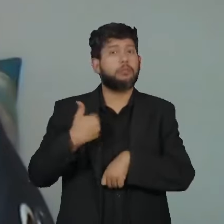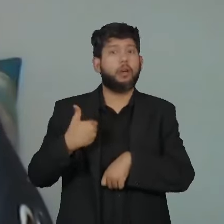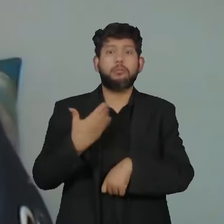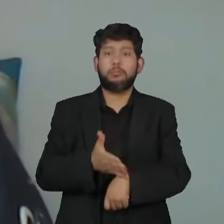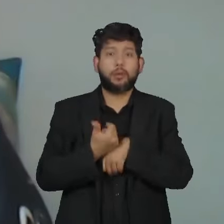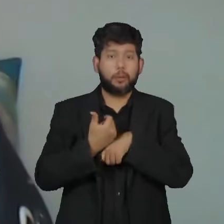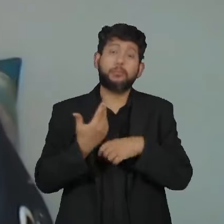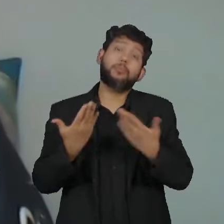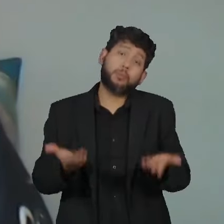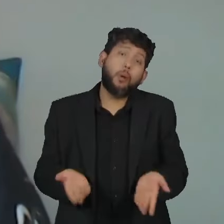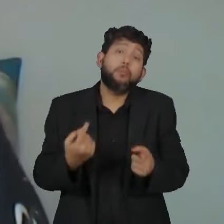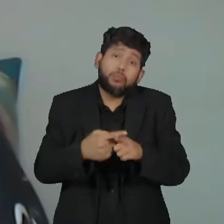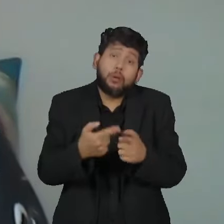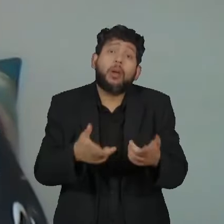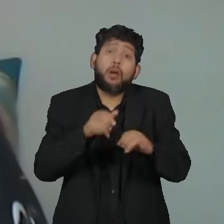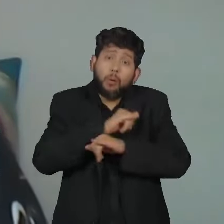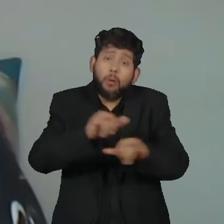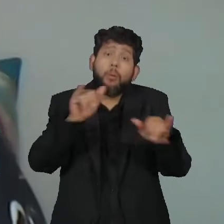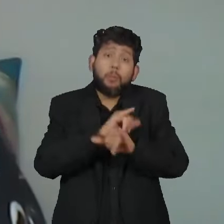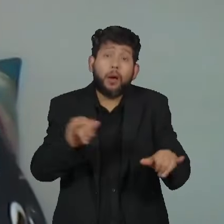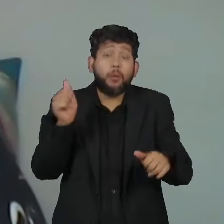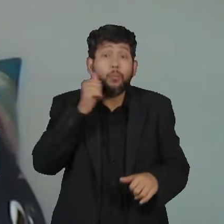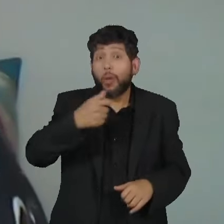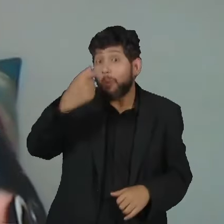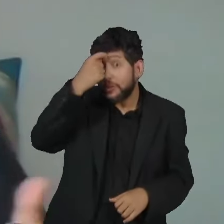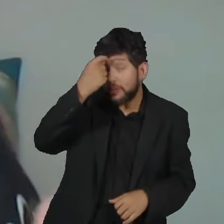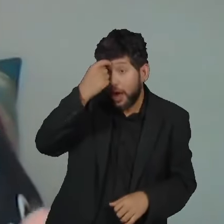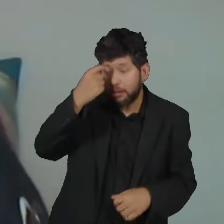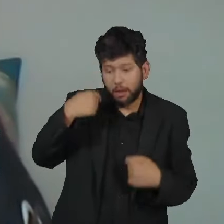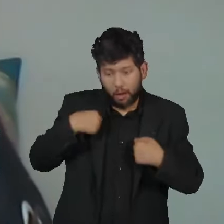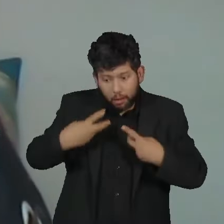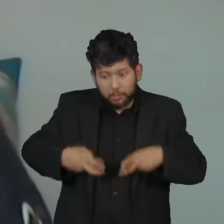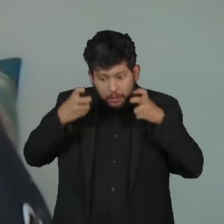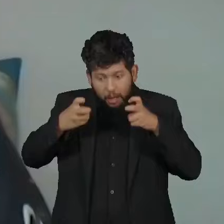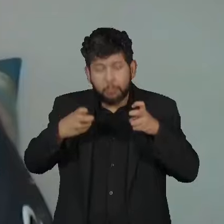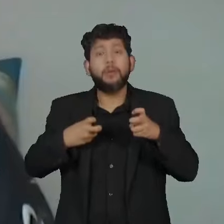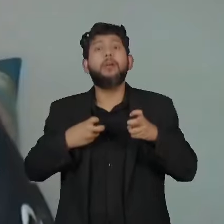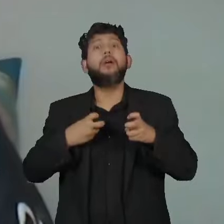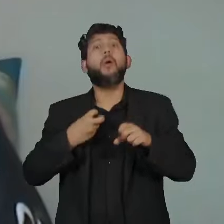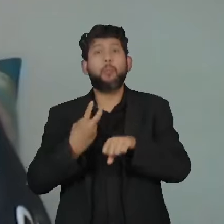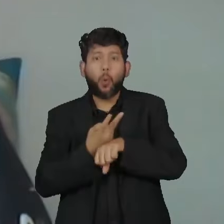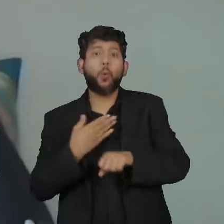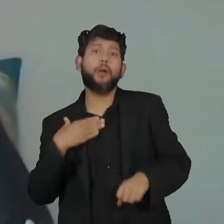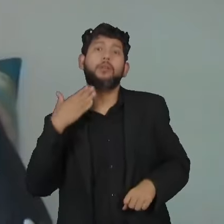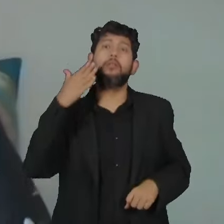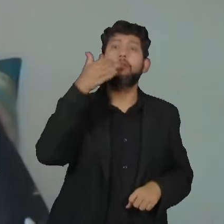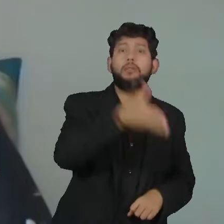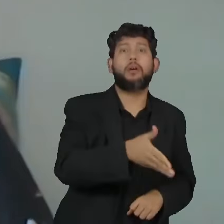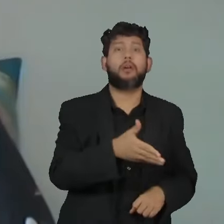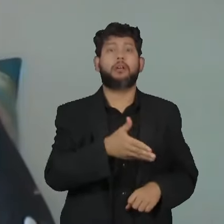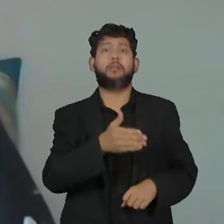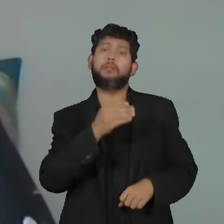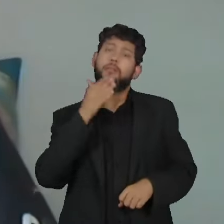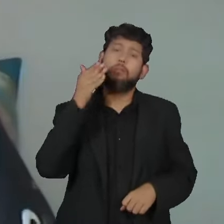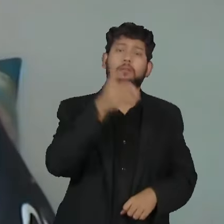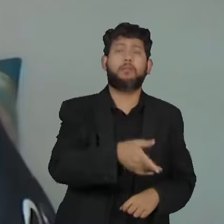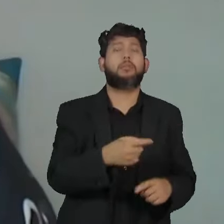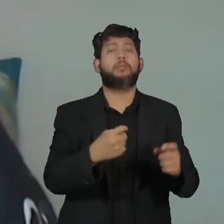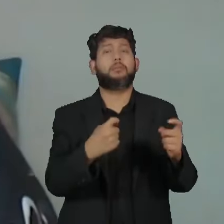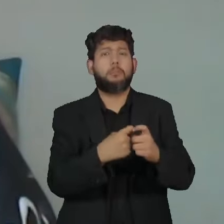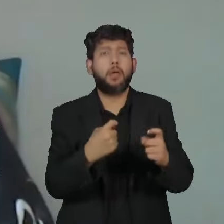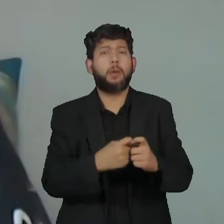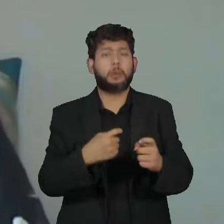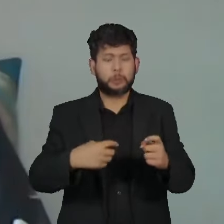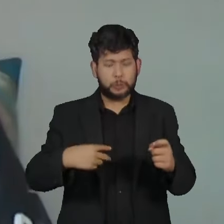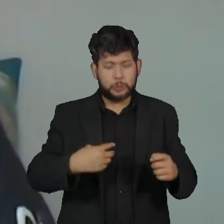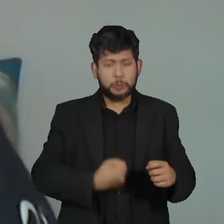as campanhas de conscientização, as mulheres estão cada vez mais atentas e indo buscar ajuda, elas